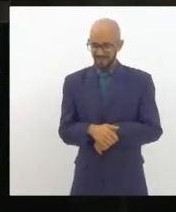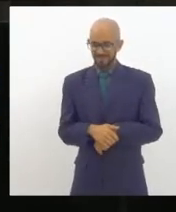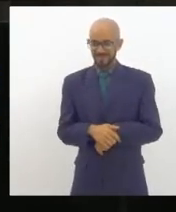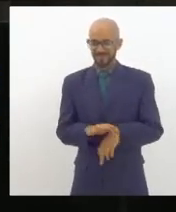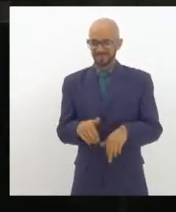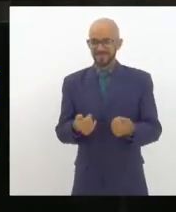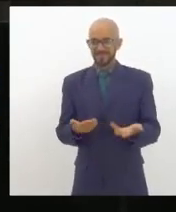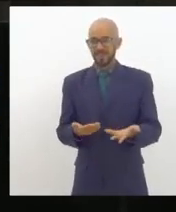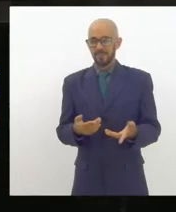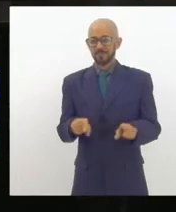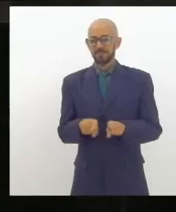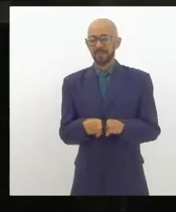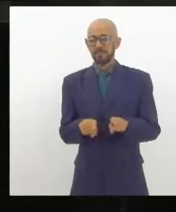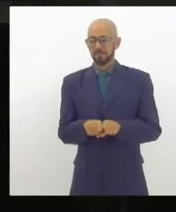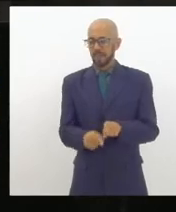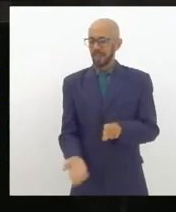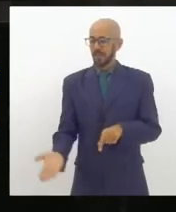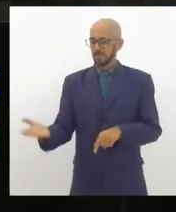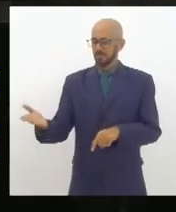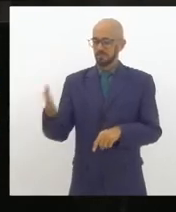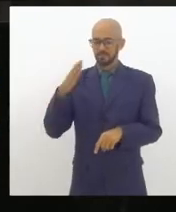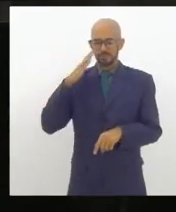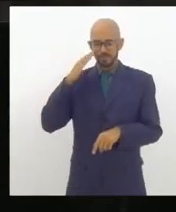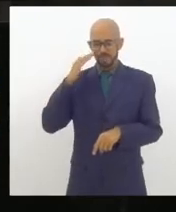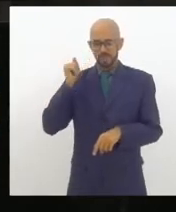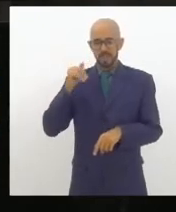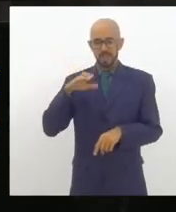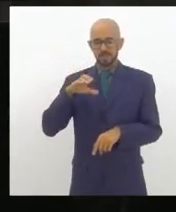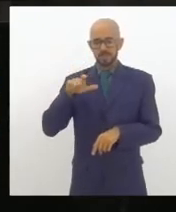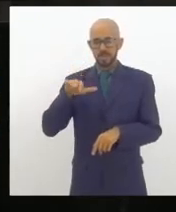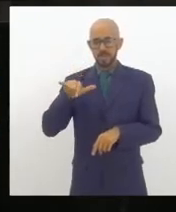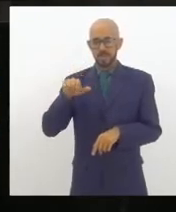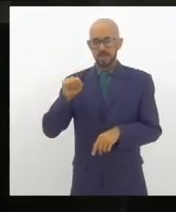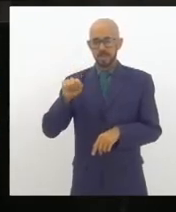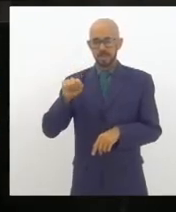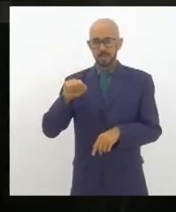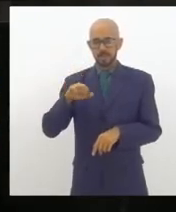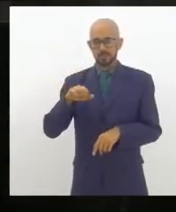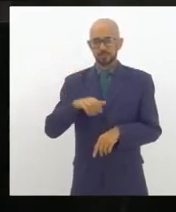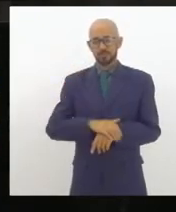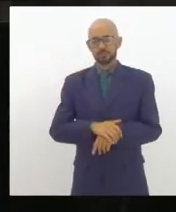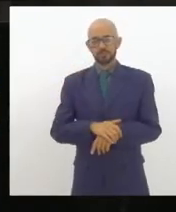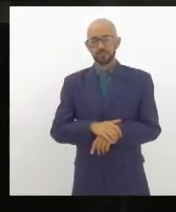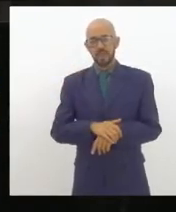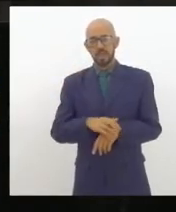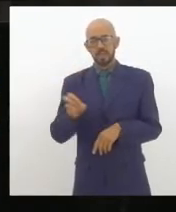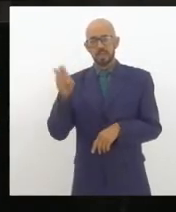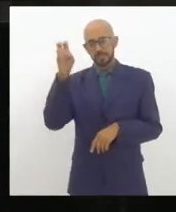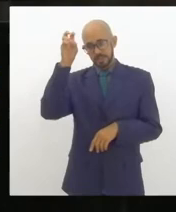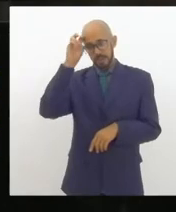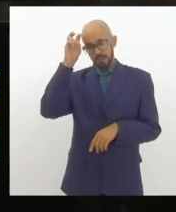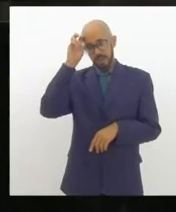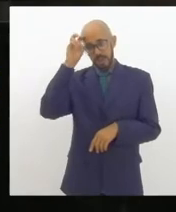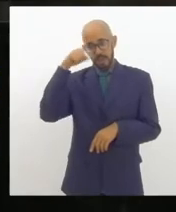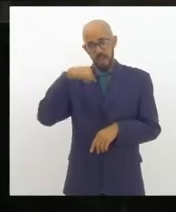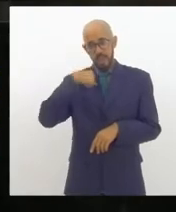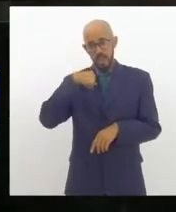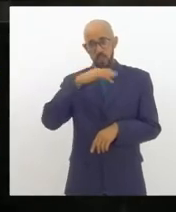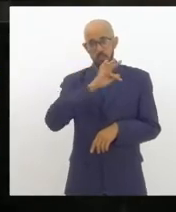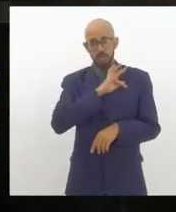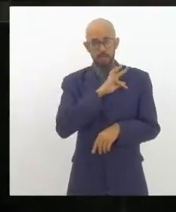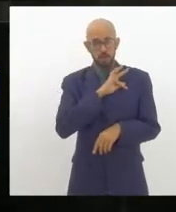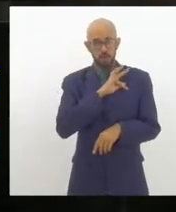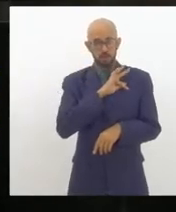Como sabe também, bem, Vossa Excelência, deputada Célia Jordão, na quinta-feira, eu, deputada Marta Rocha